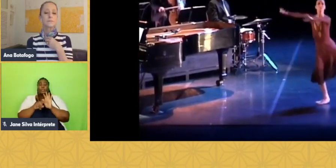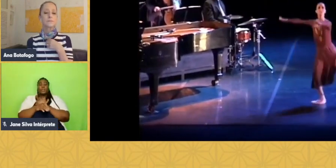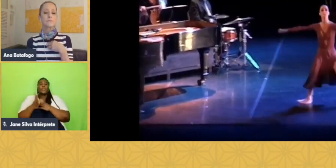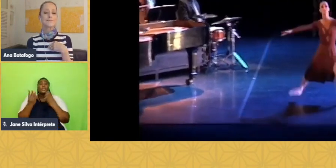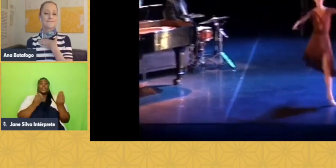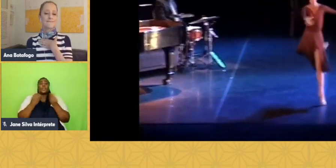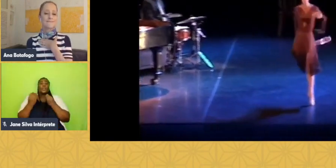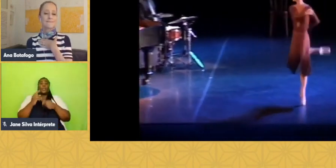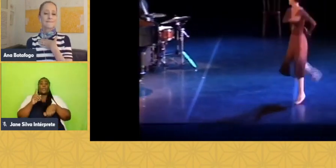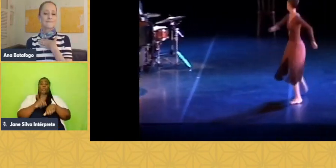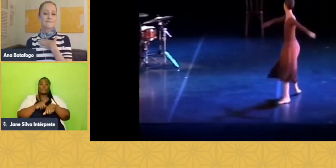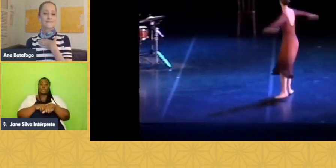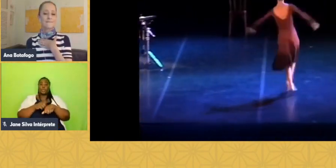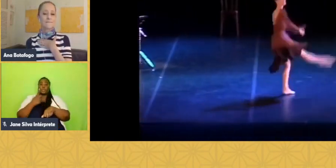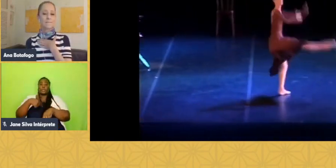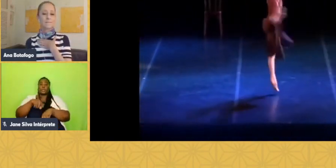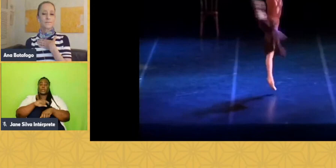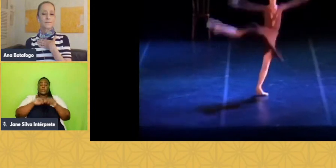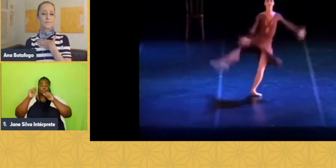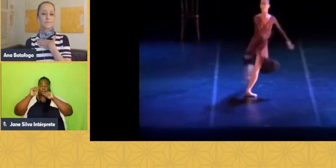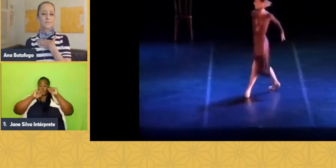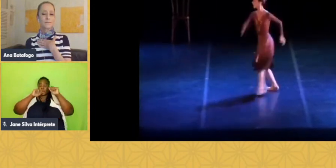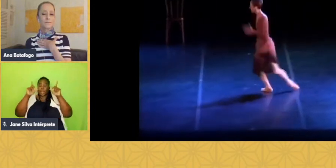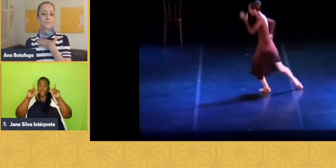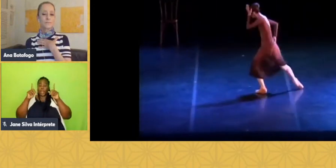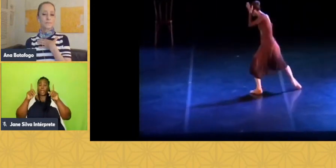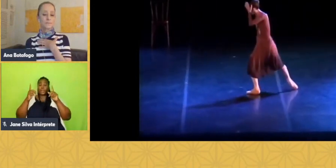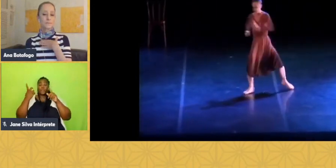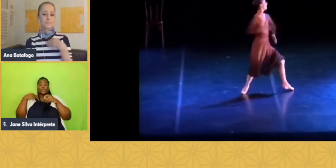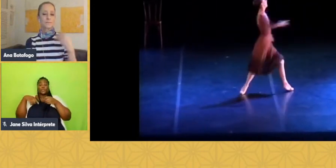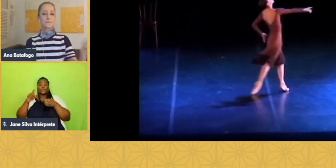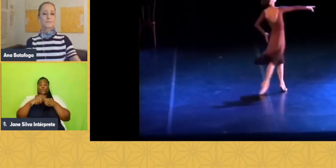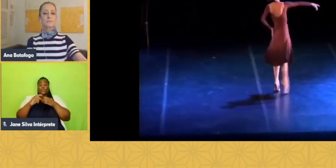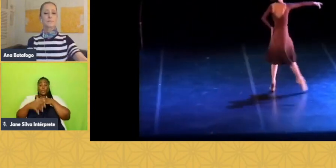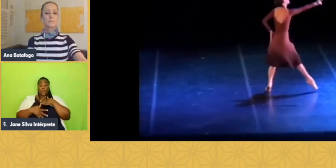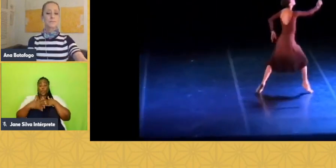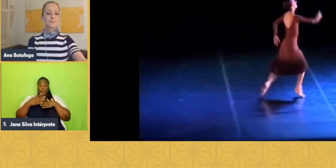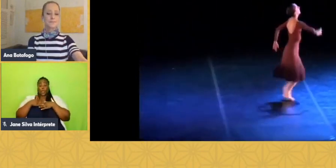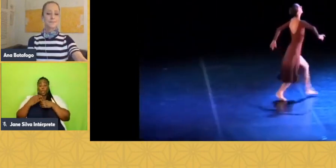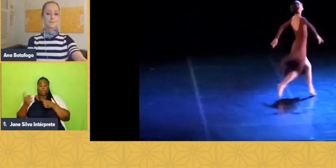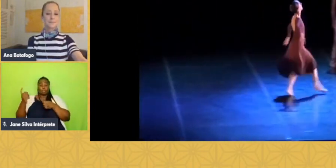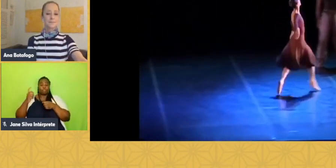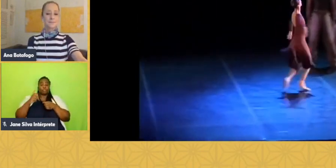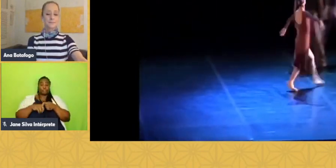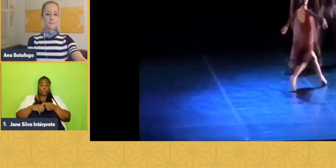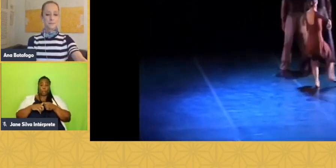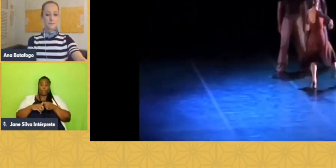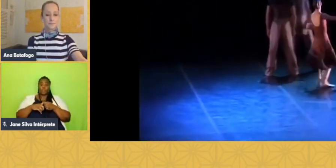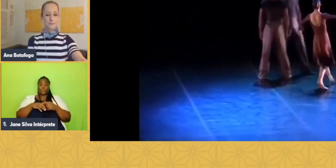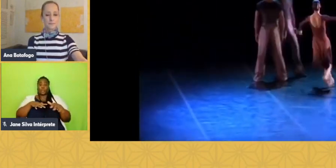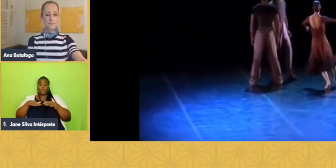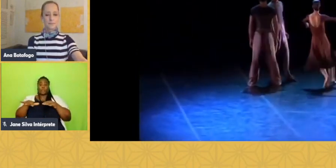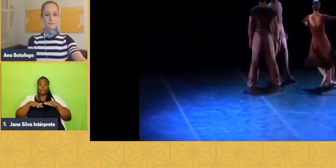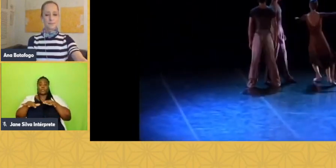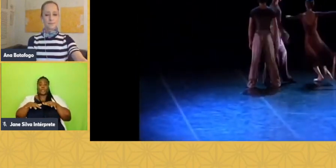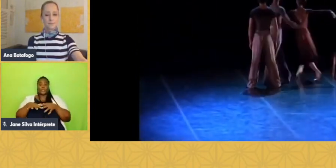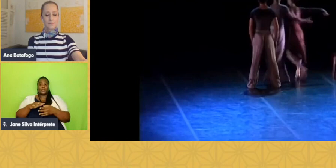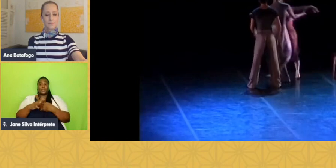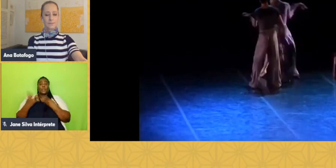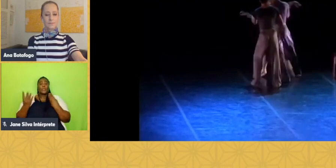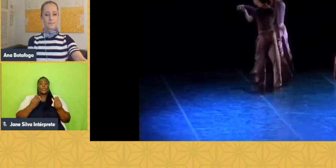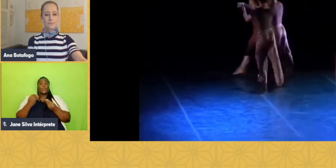nesse momento né que a gente acorda lentamente os nossos os nossos corpos silenciadas né é